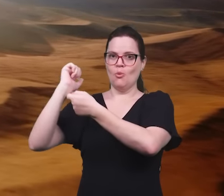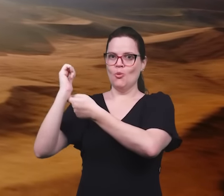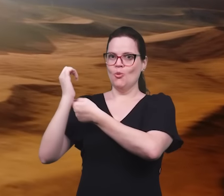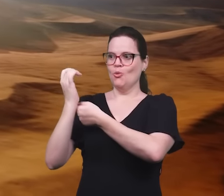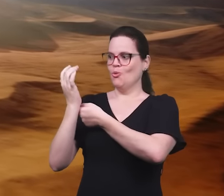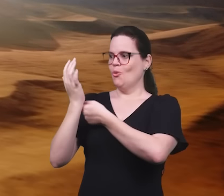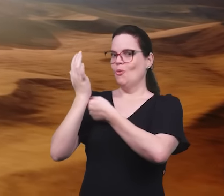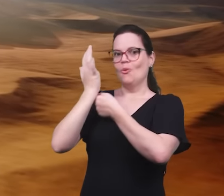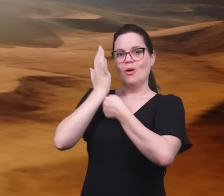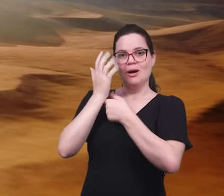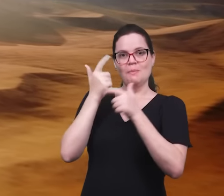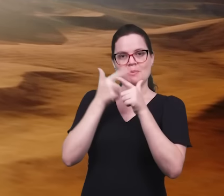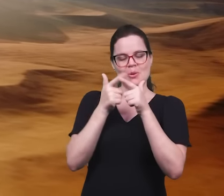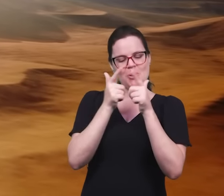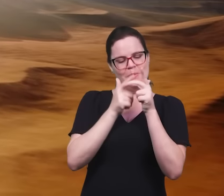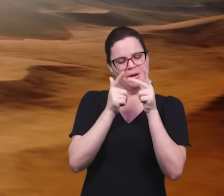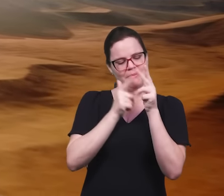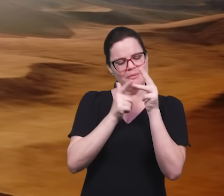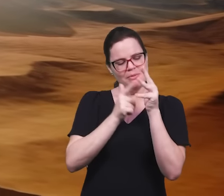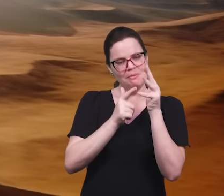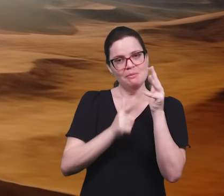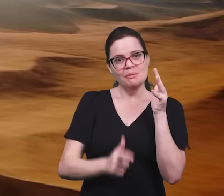Ele dá a solução,